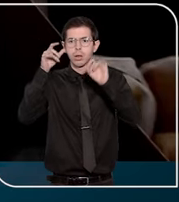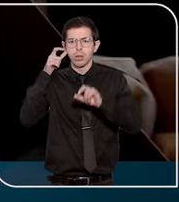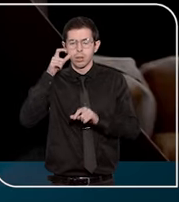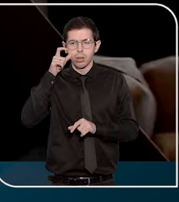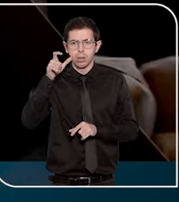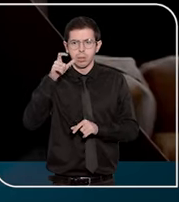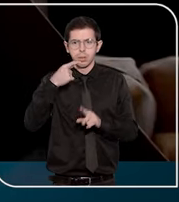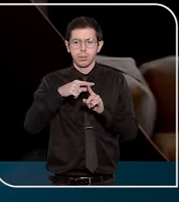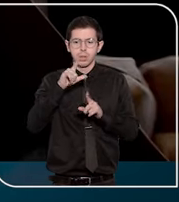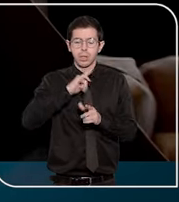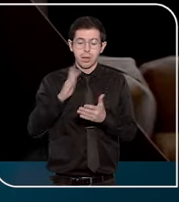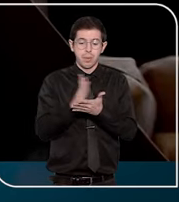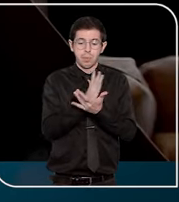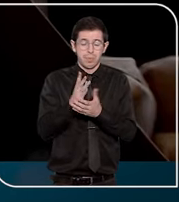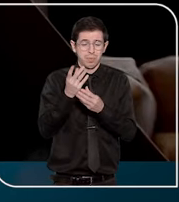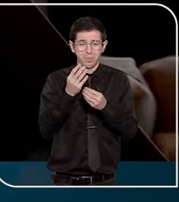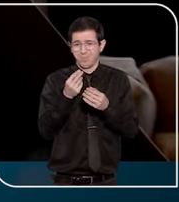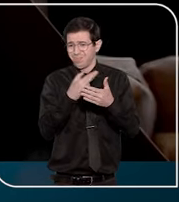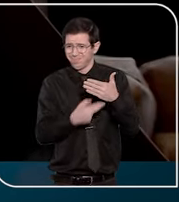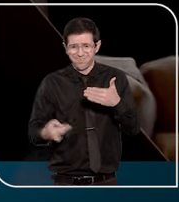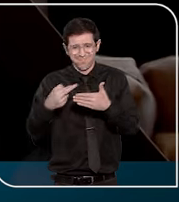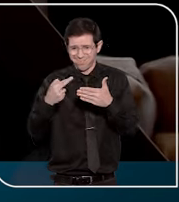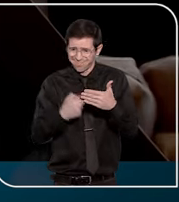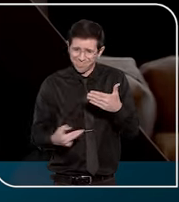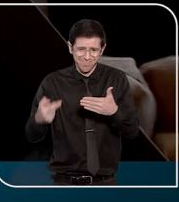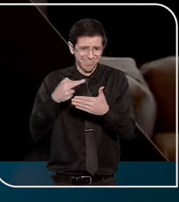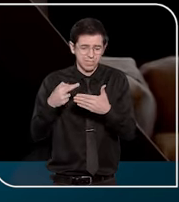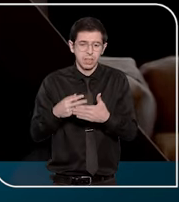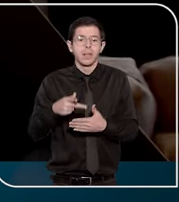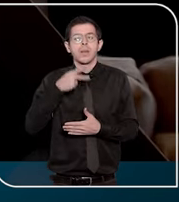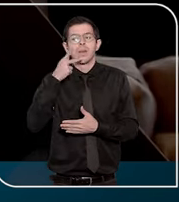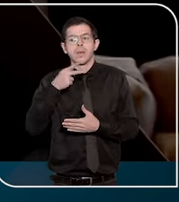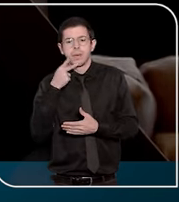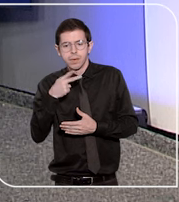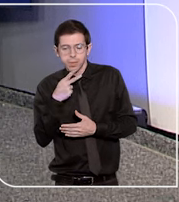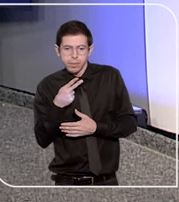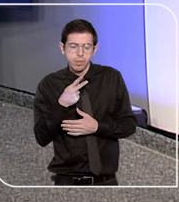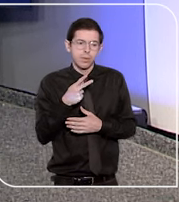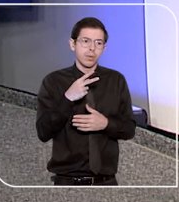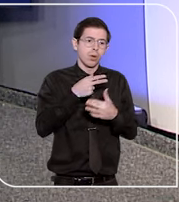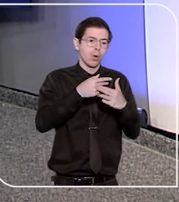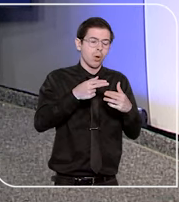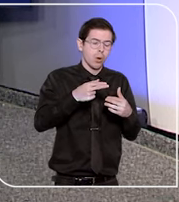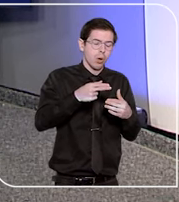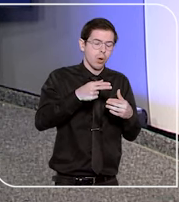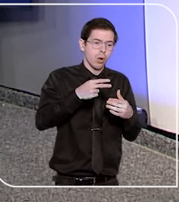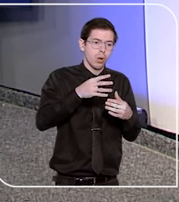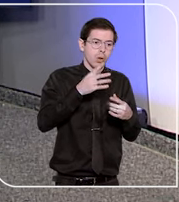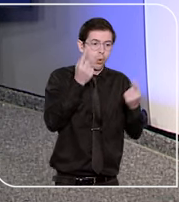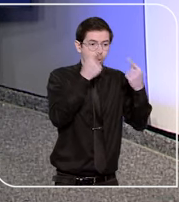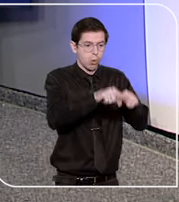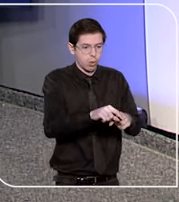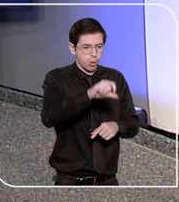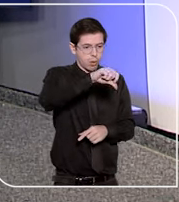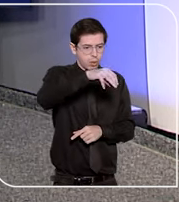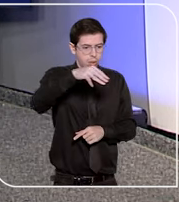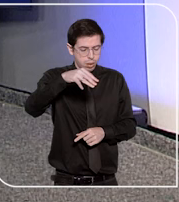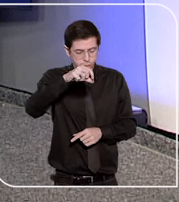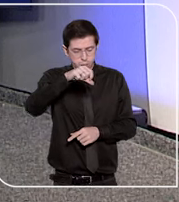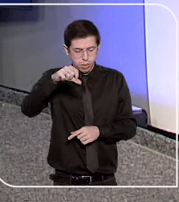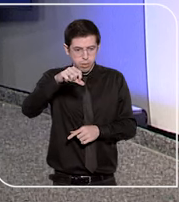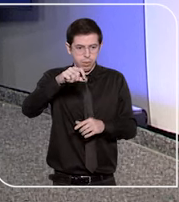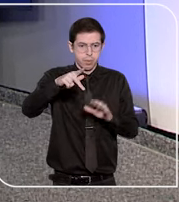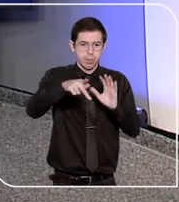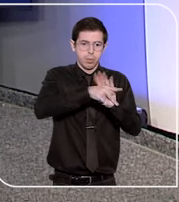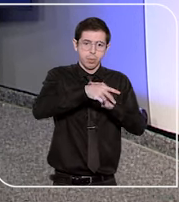fazem muitos recursos, não é, Diogo? Alegando ofensa ao artigo 93.9 da Constituição. Por que que as partes fazem